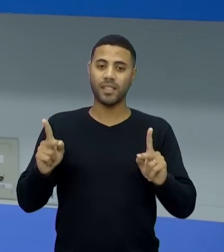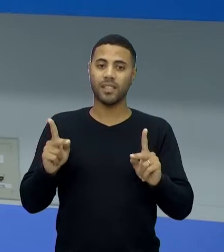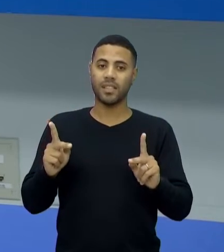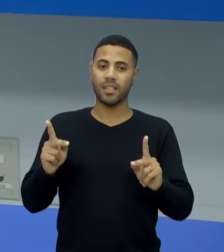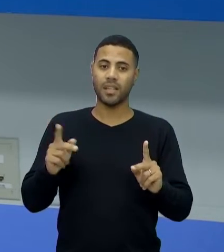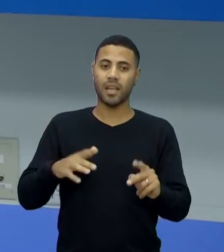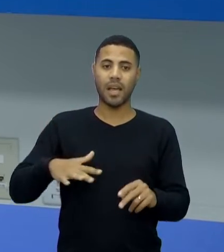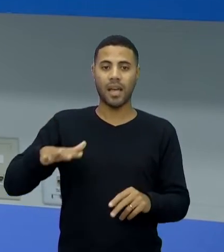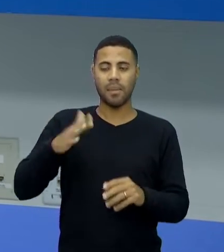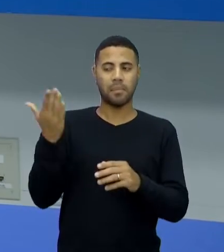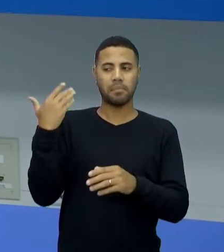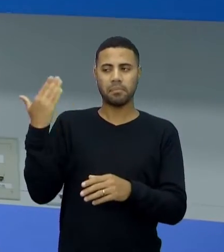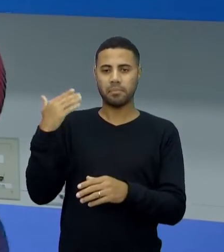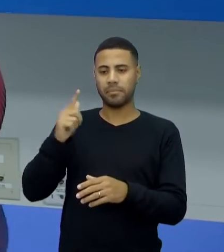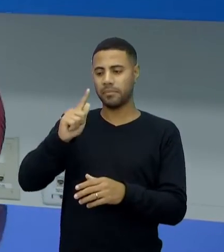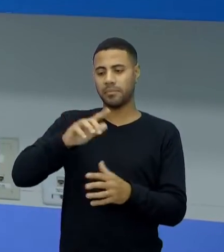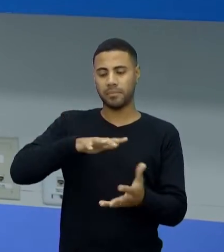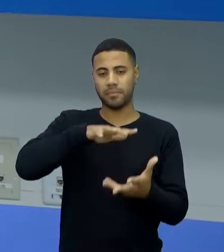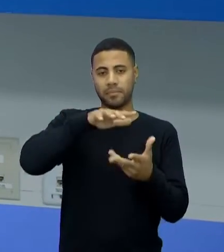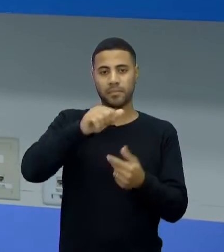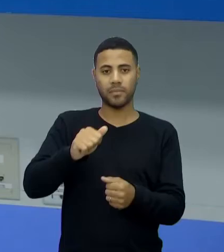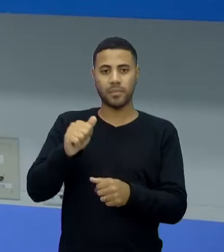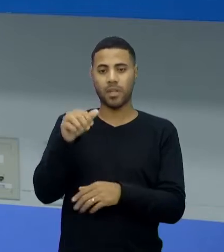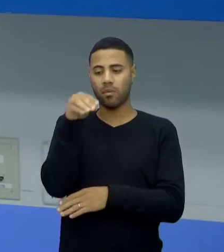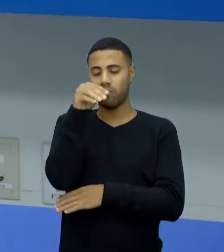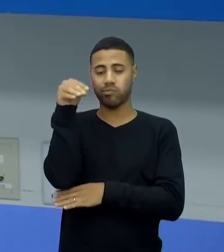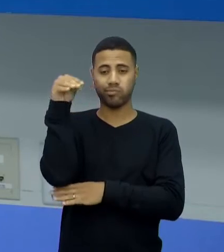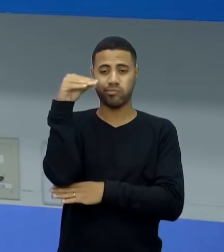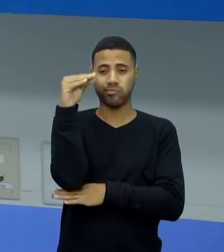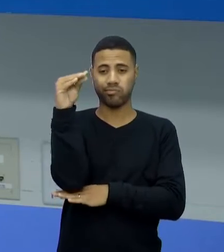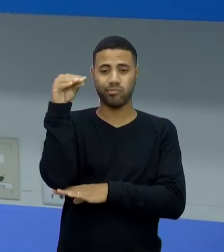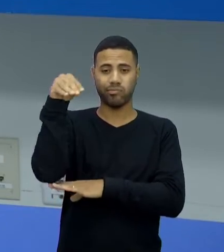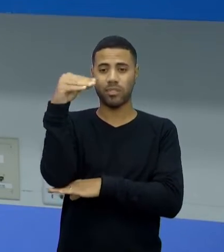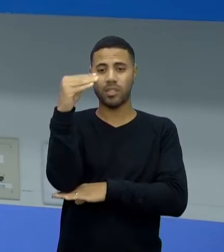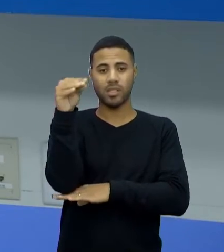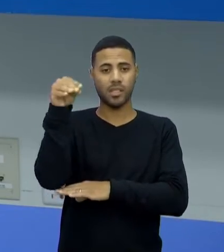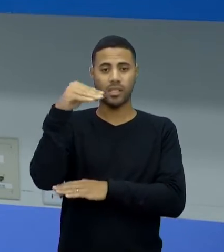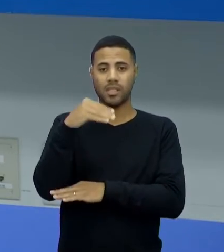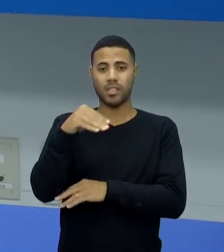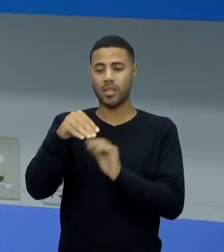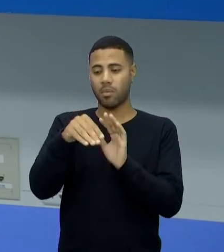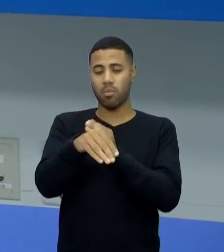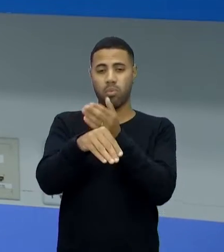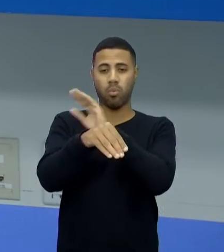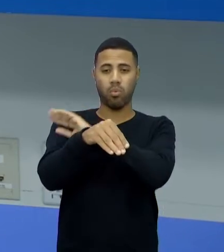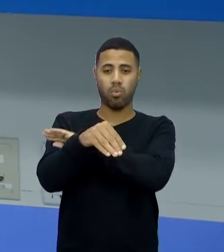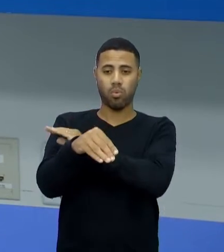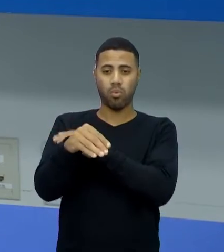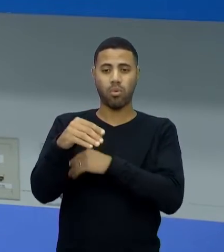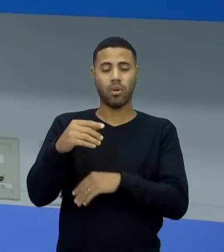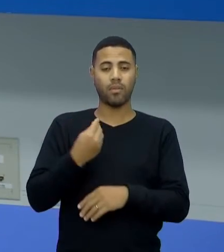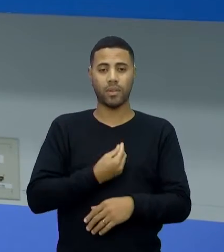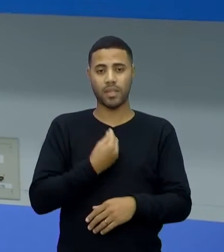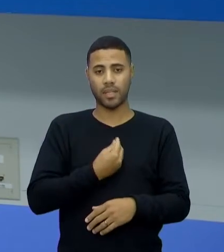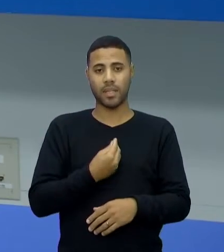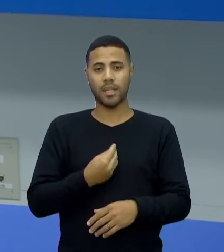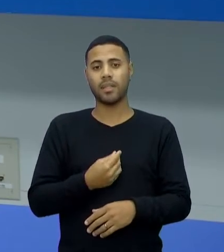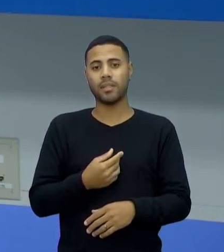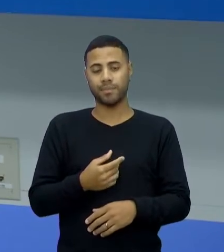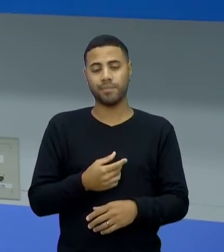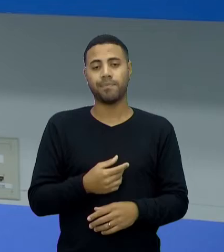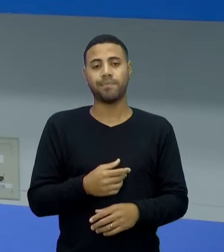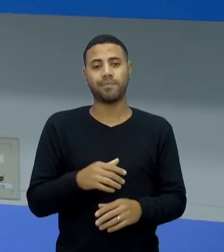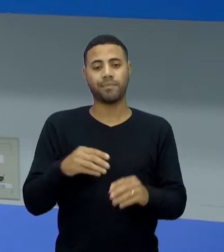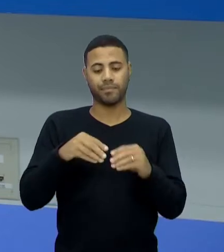geohistórica as épocas que os dinossauros ainda andavam aqui na face da terra né enfim Então a